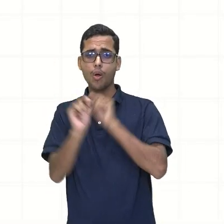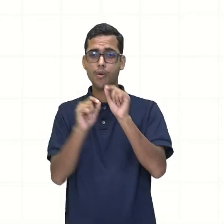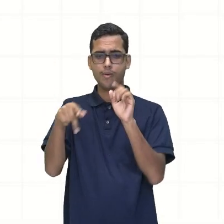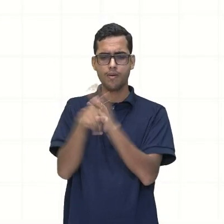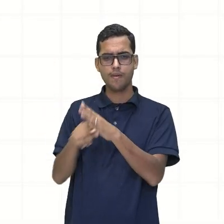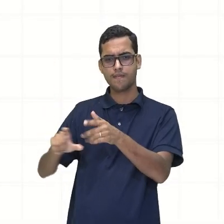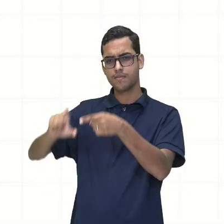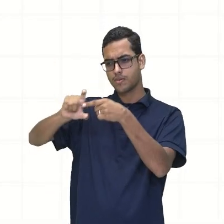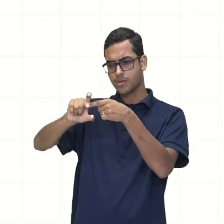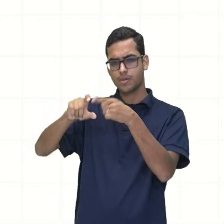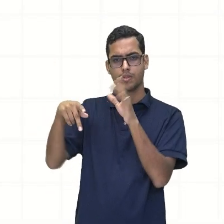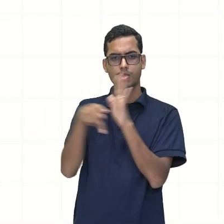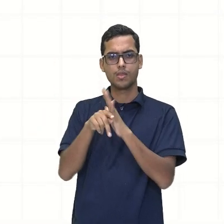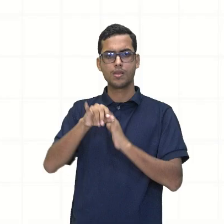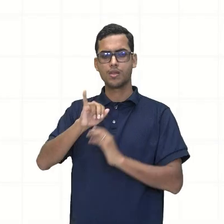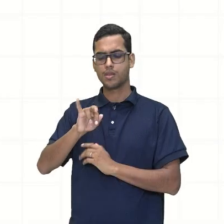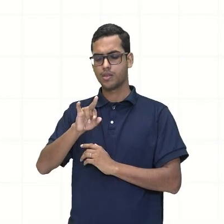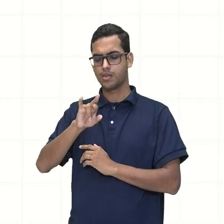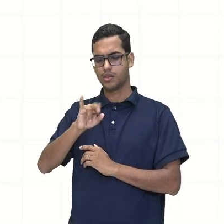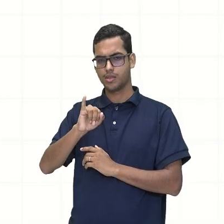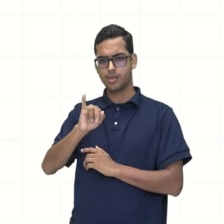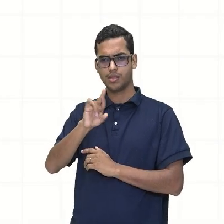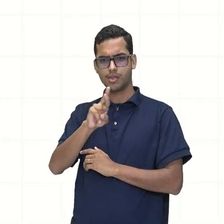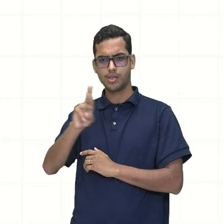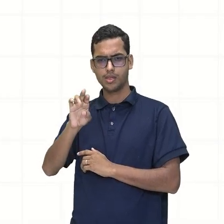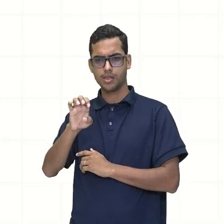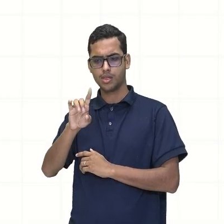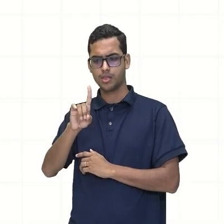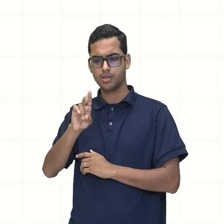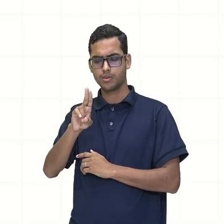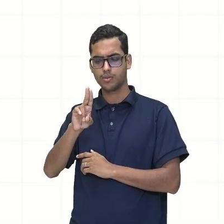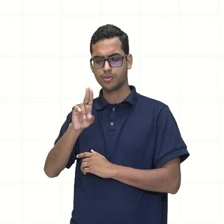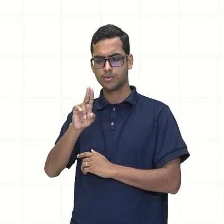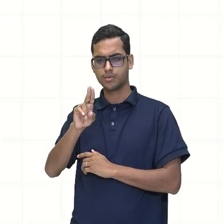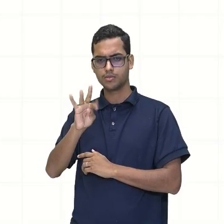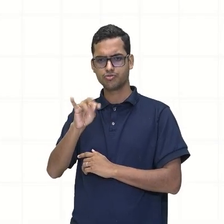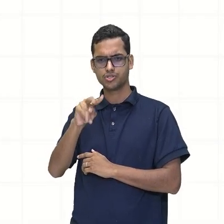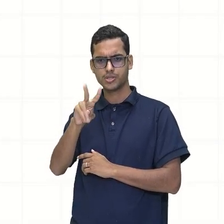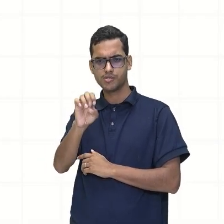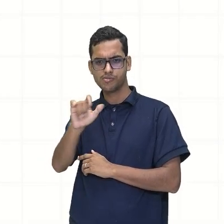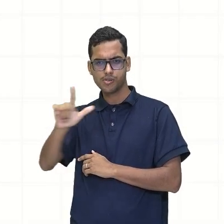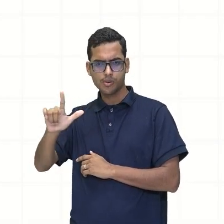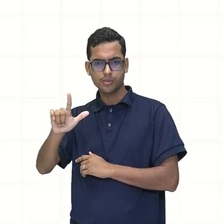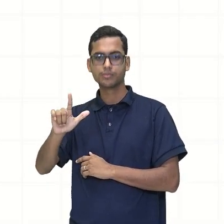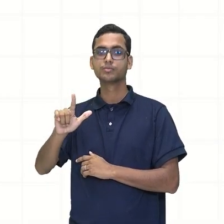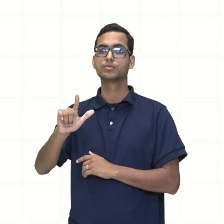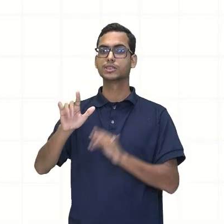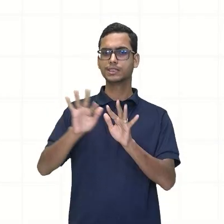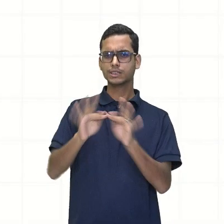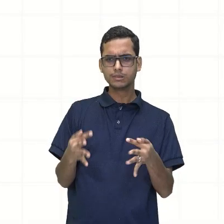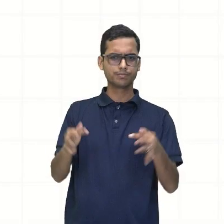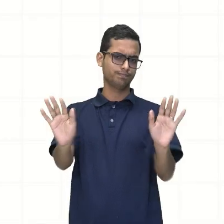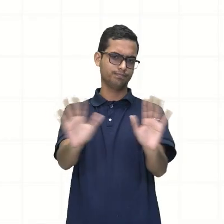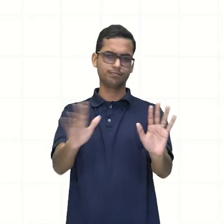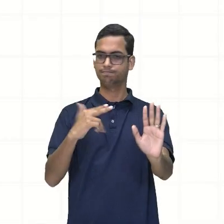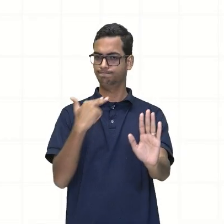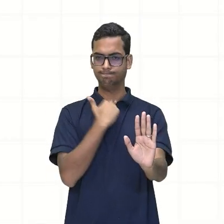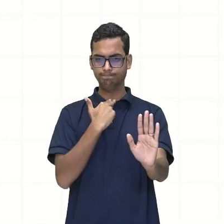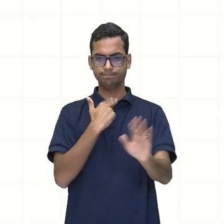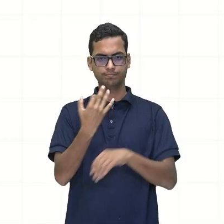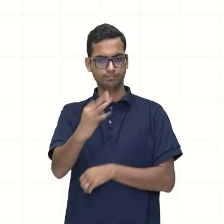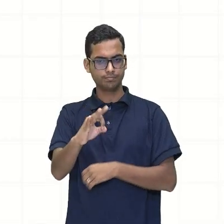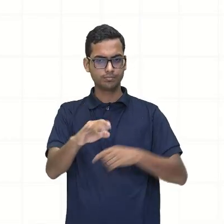fração irredutível, porque não se pode mais simplificá-la. Tudo